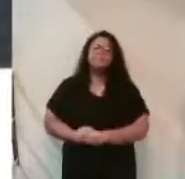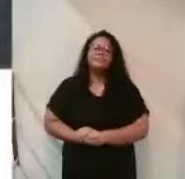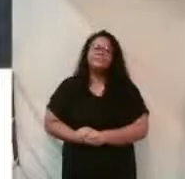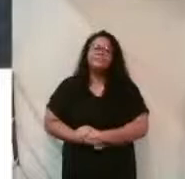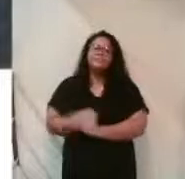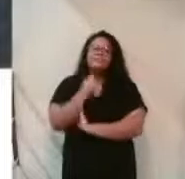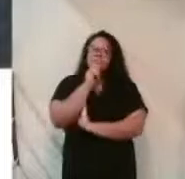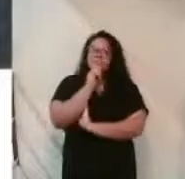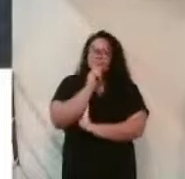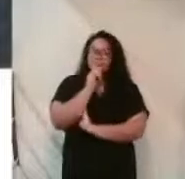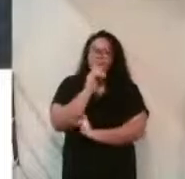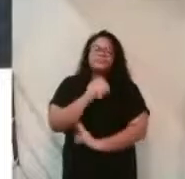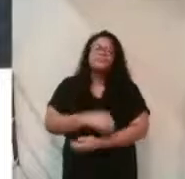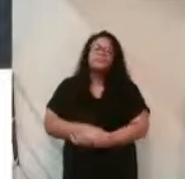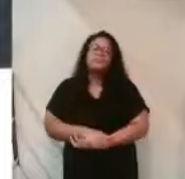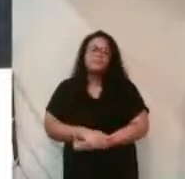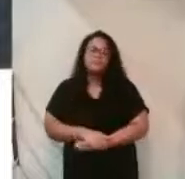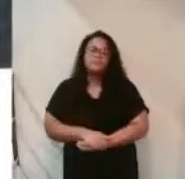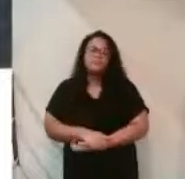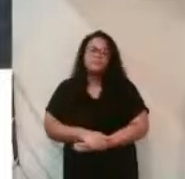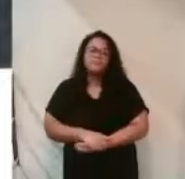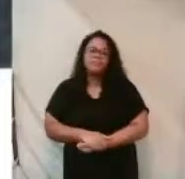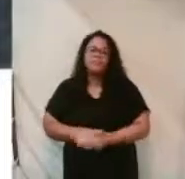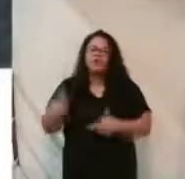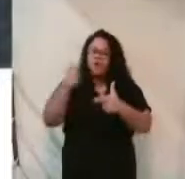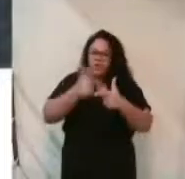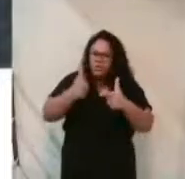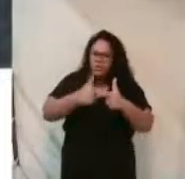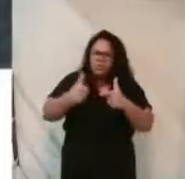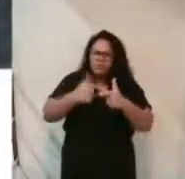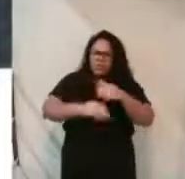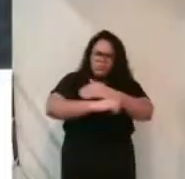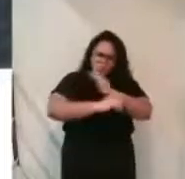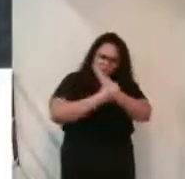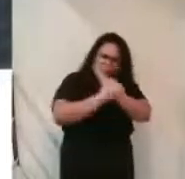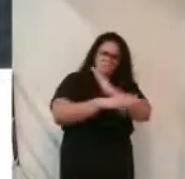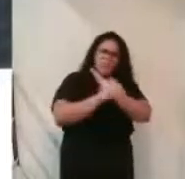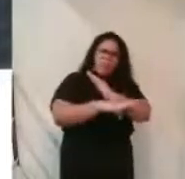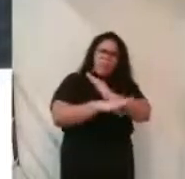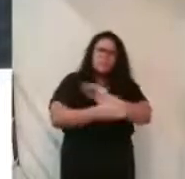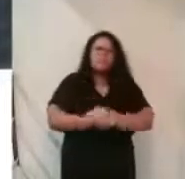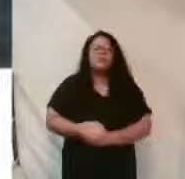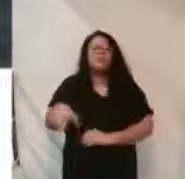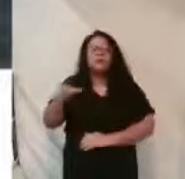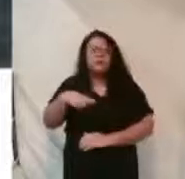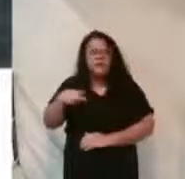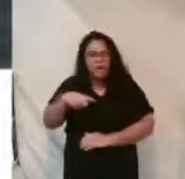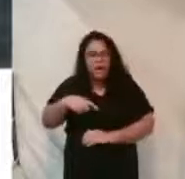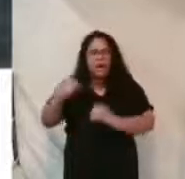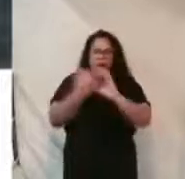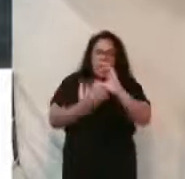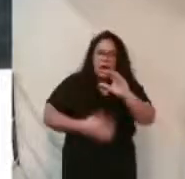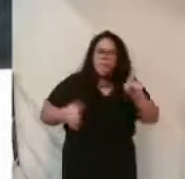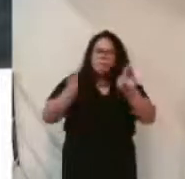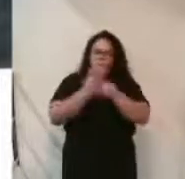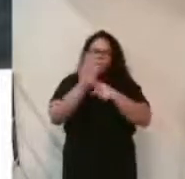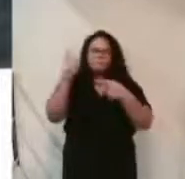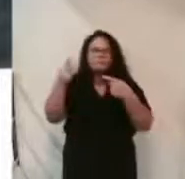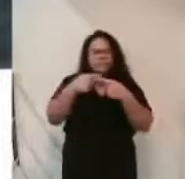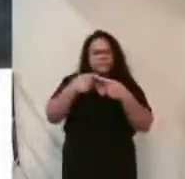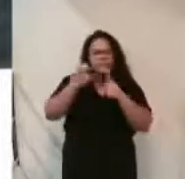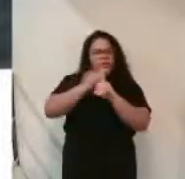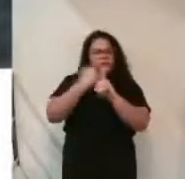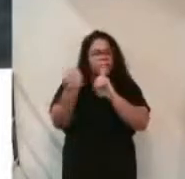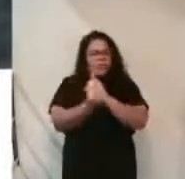saúde pública, é um problema ambiental, é um problema social, só mais um minuto, e é um